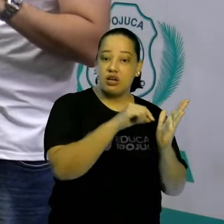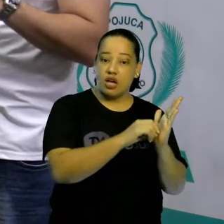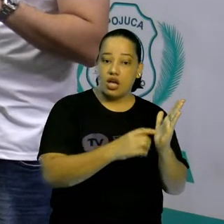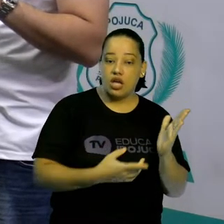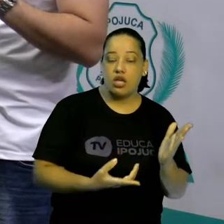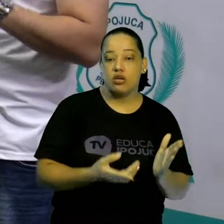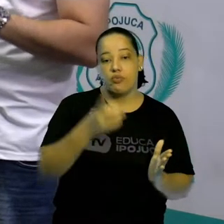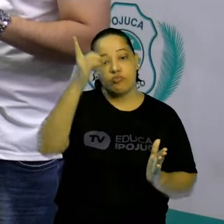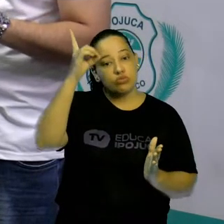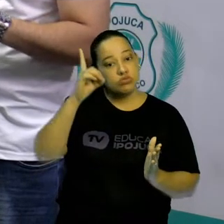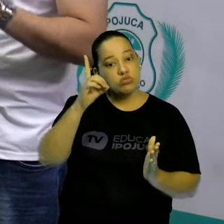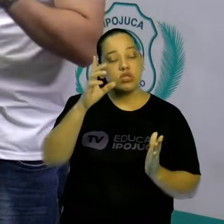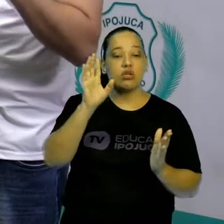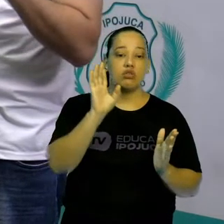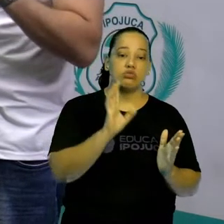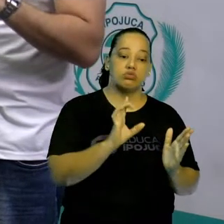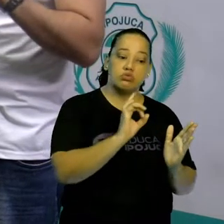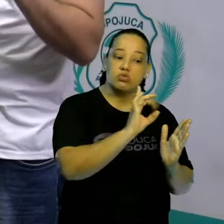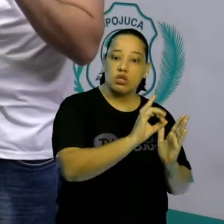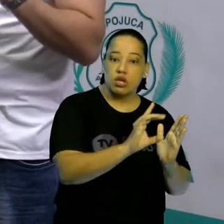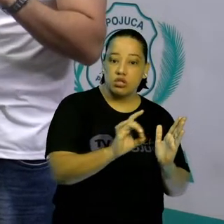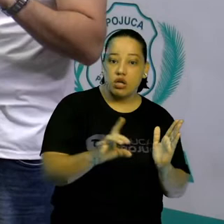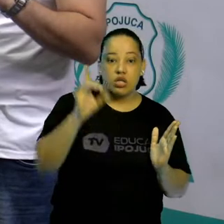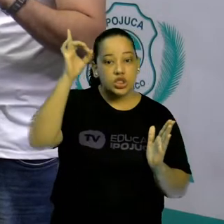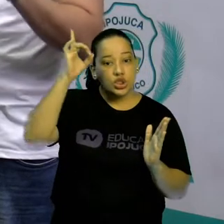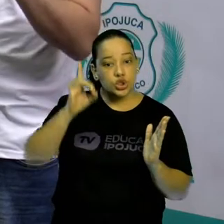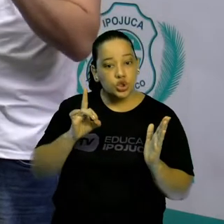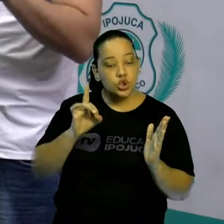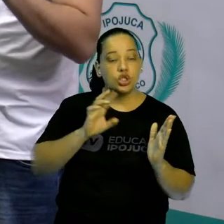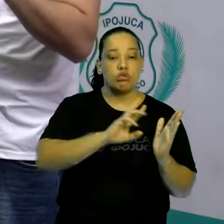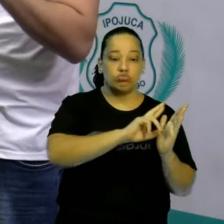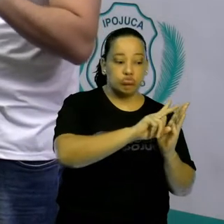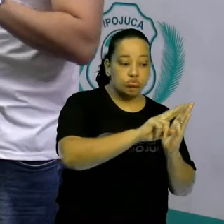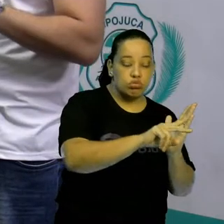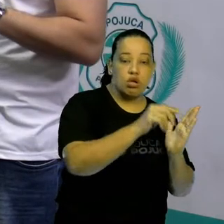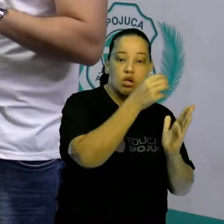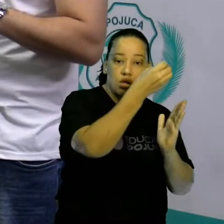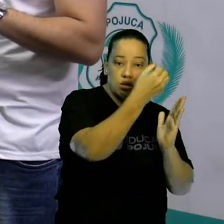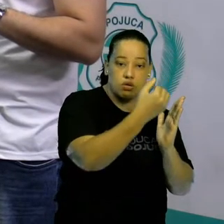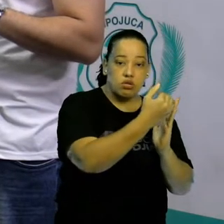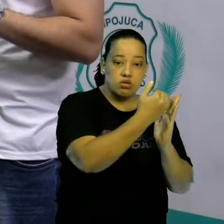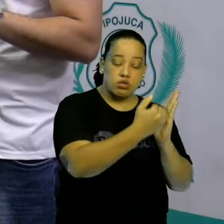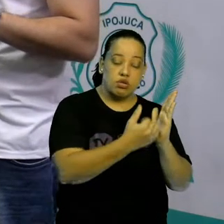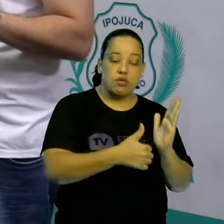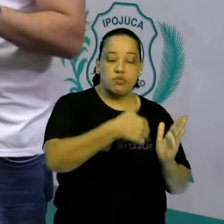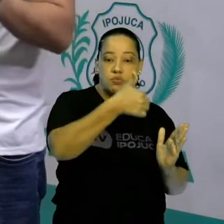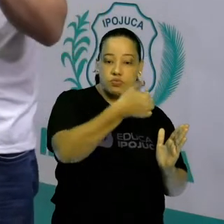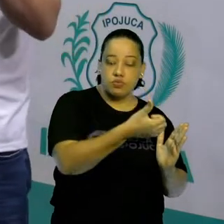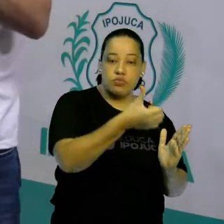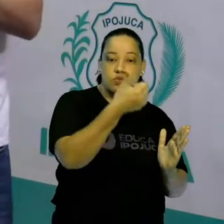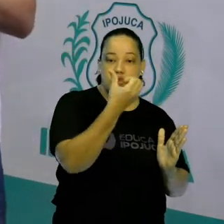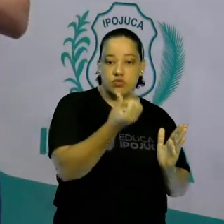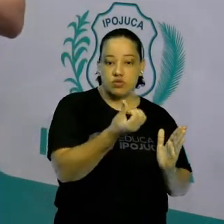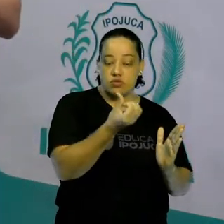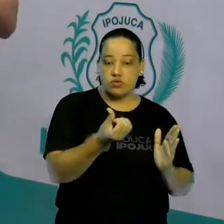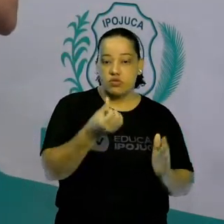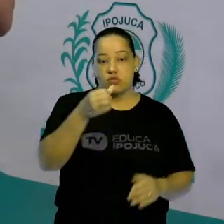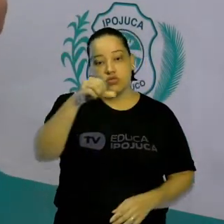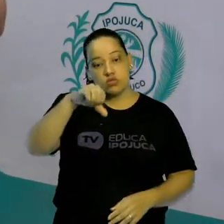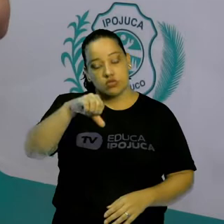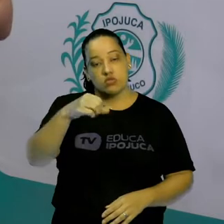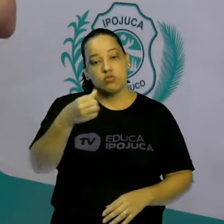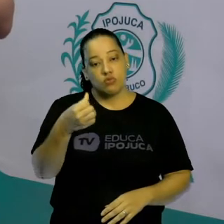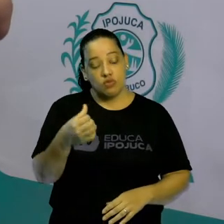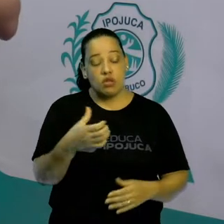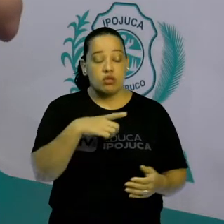de 1689. Então, a Declaração de Direitos de 1689, ou Bill of Rights, tá? A Bill